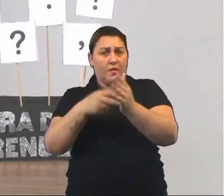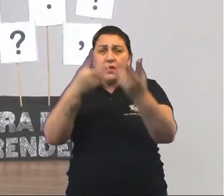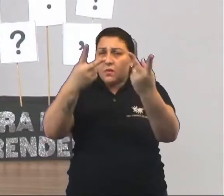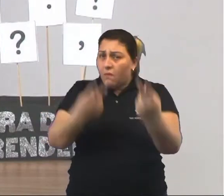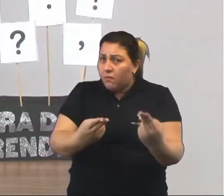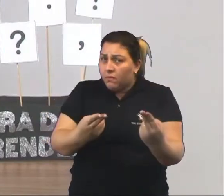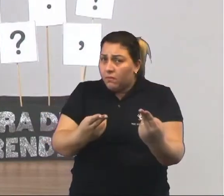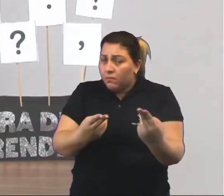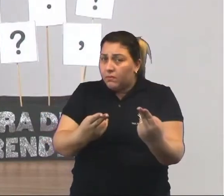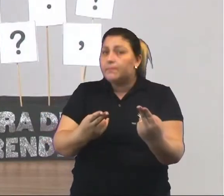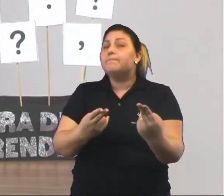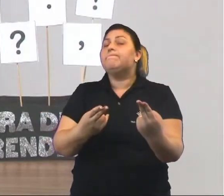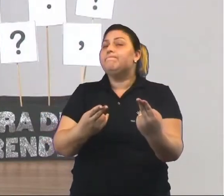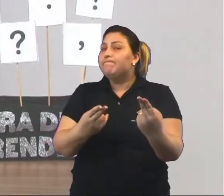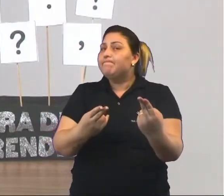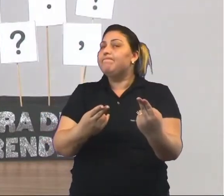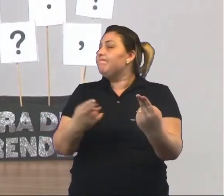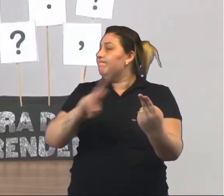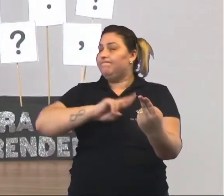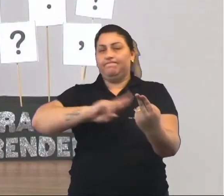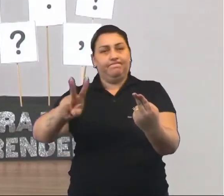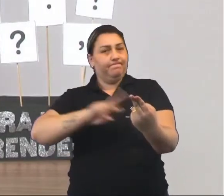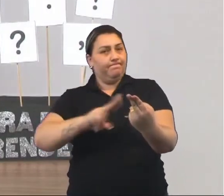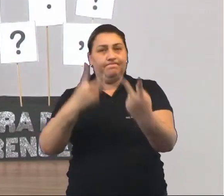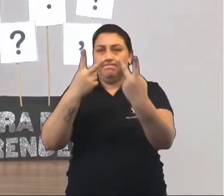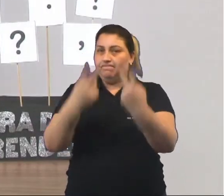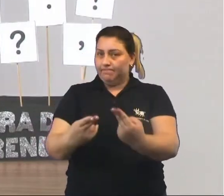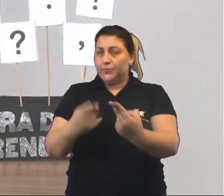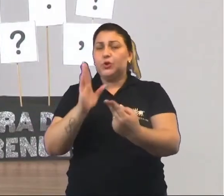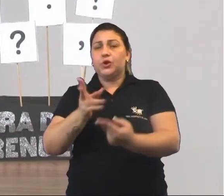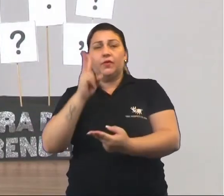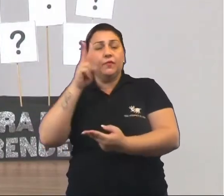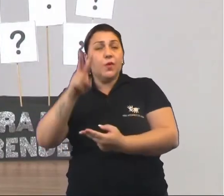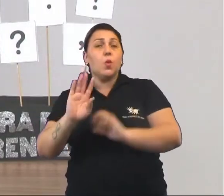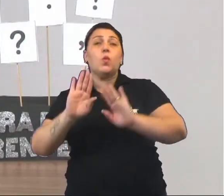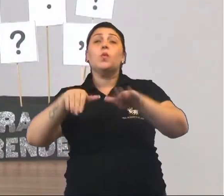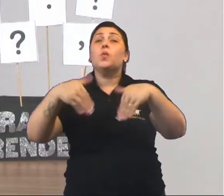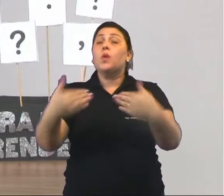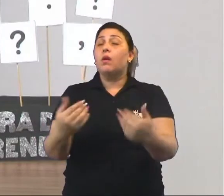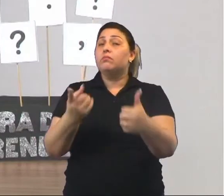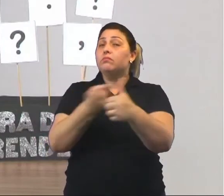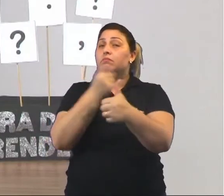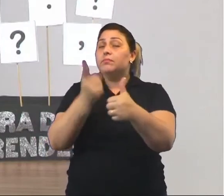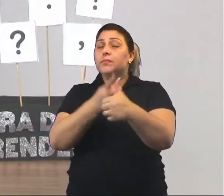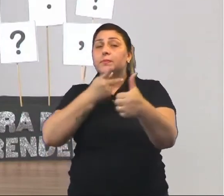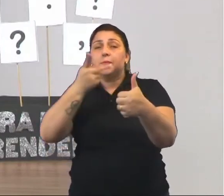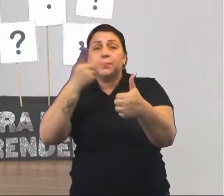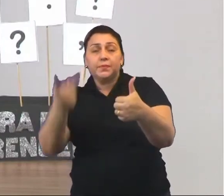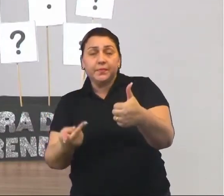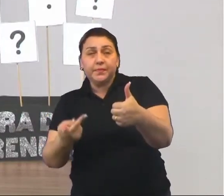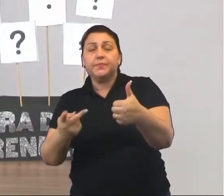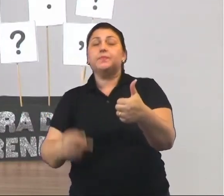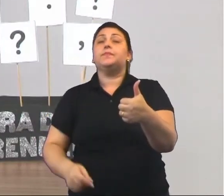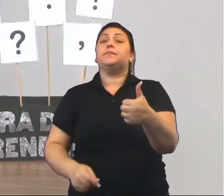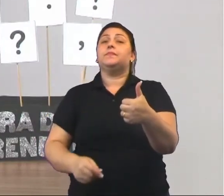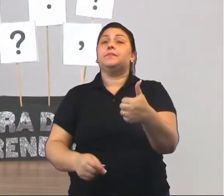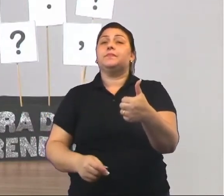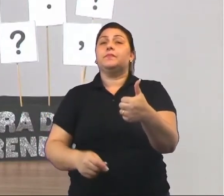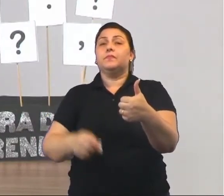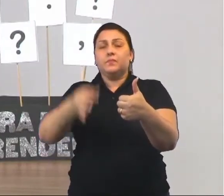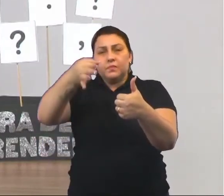mesmo? E isso não, e nós já vimos que não. Qual foi o sentido da primeira fala dela?